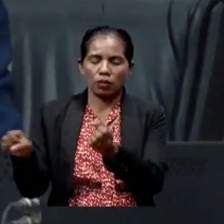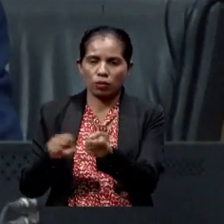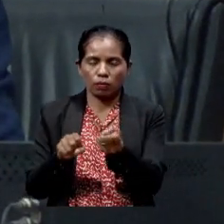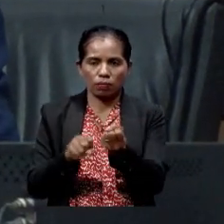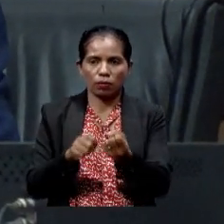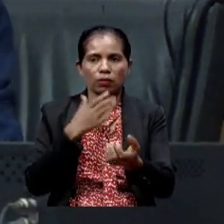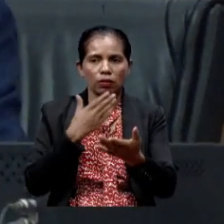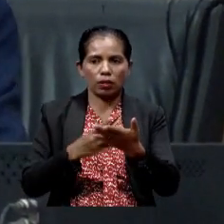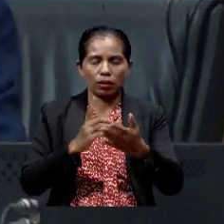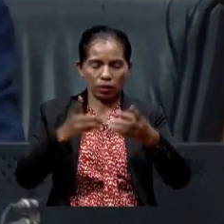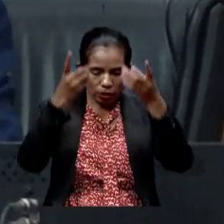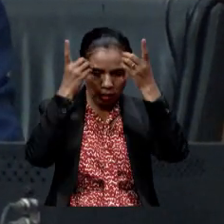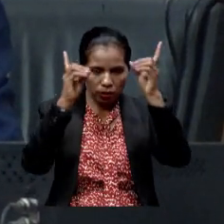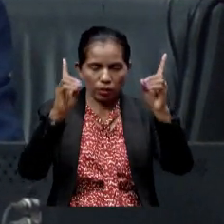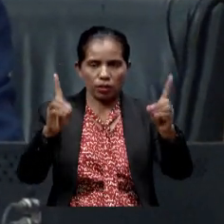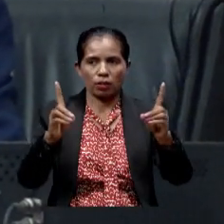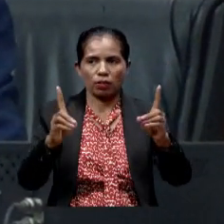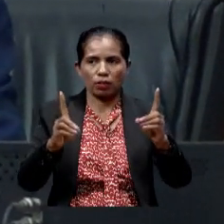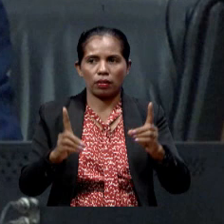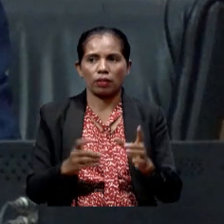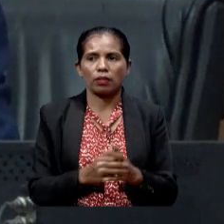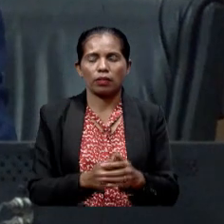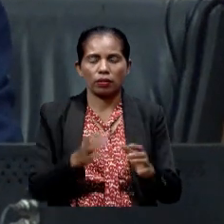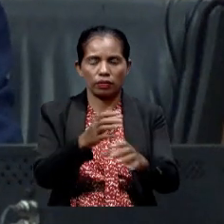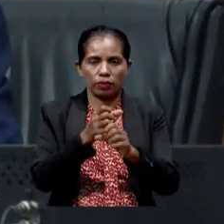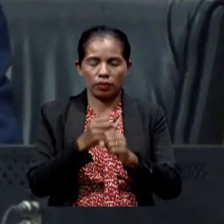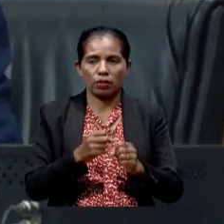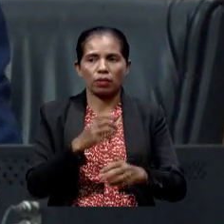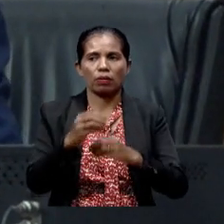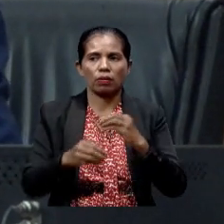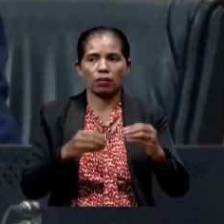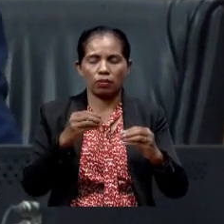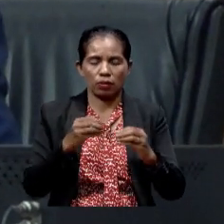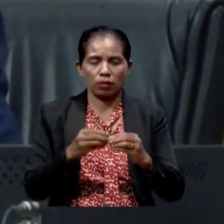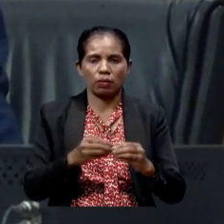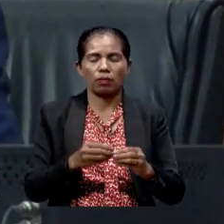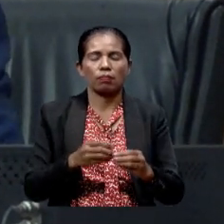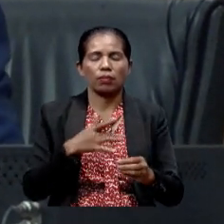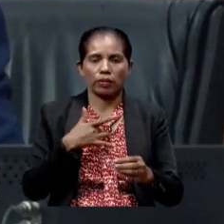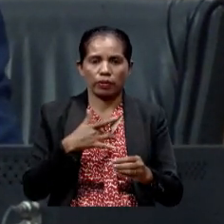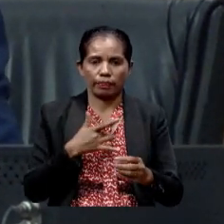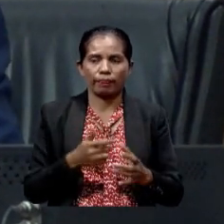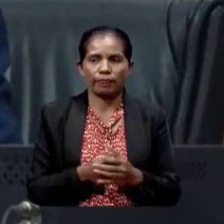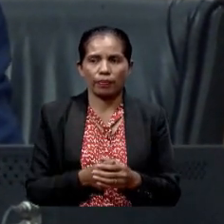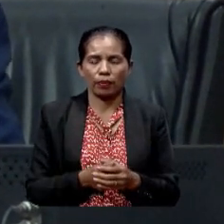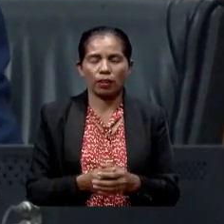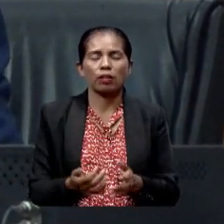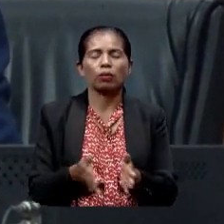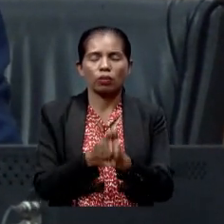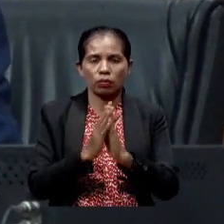ter decisão ida, me bem sei sei rola, com o consentimento né. Também se eu uso